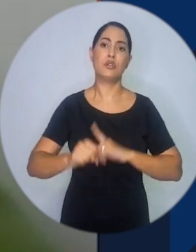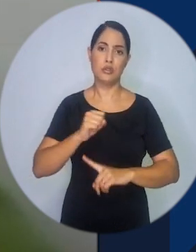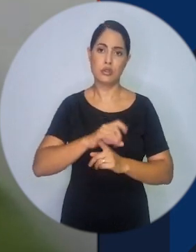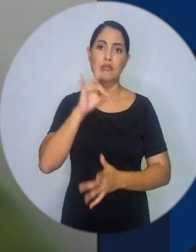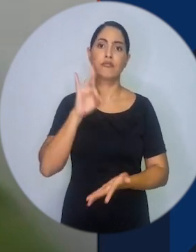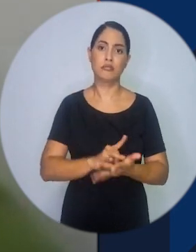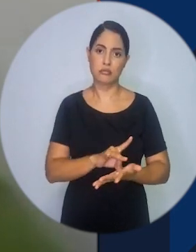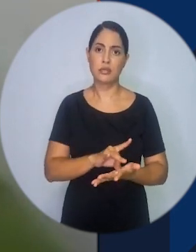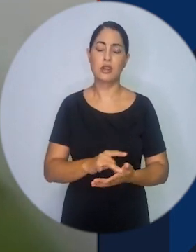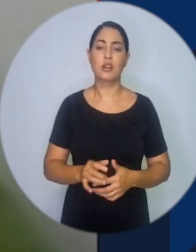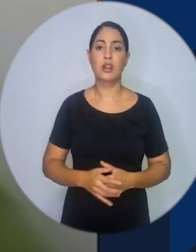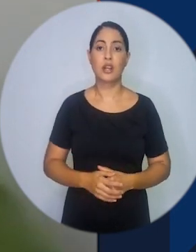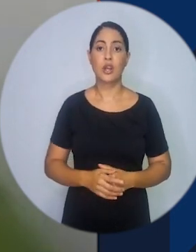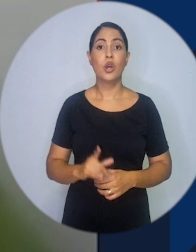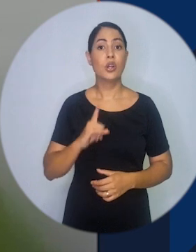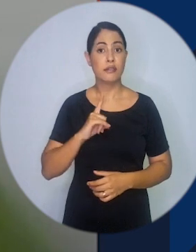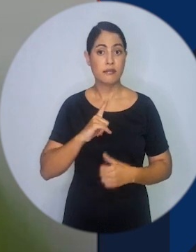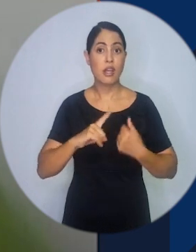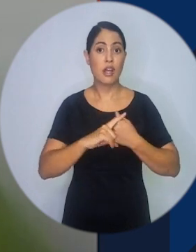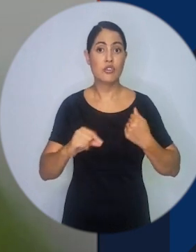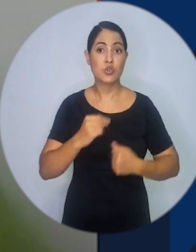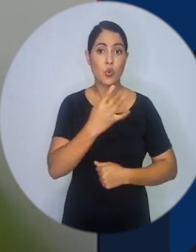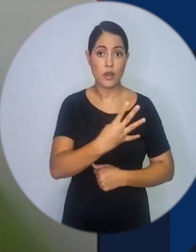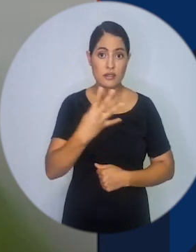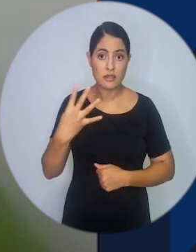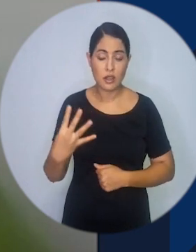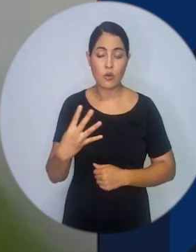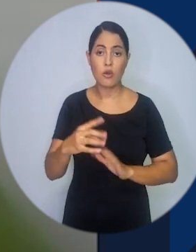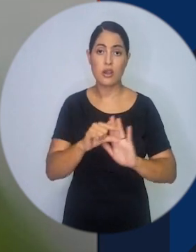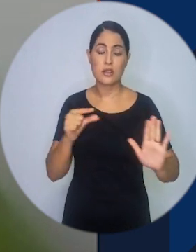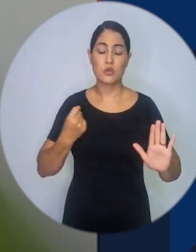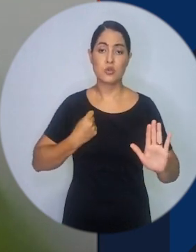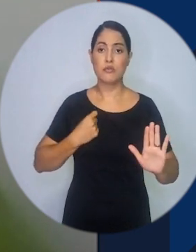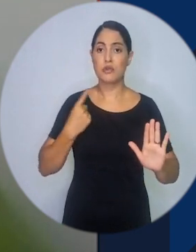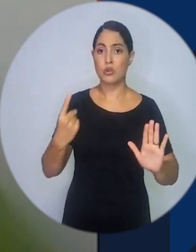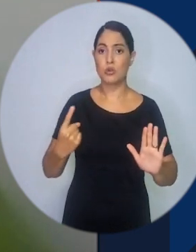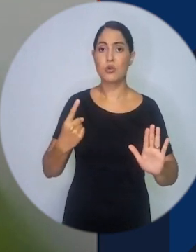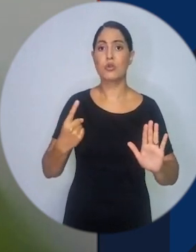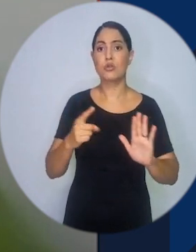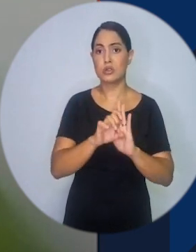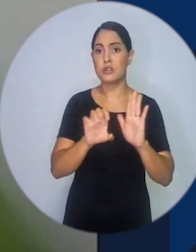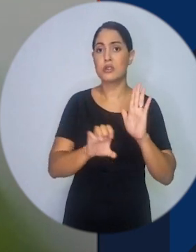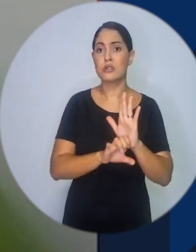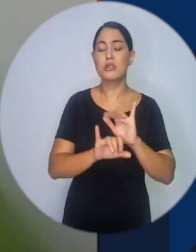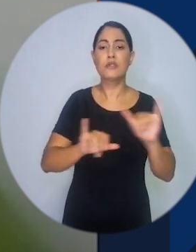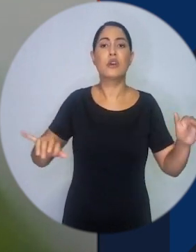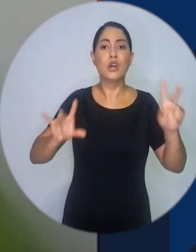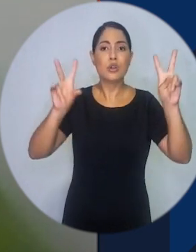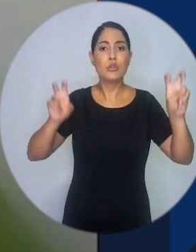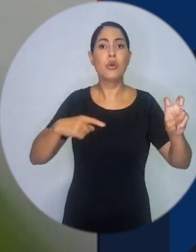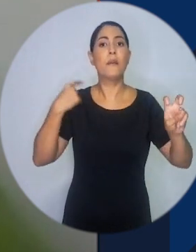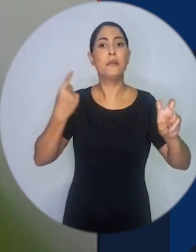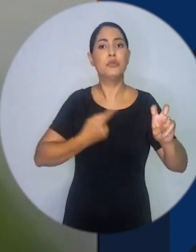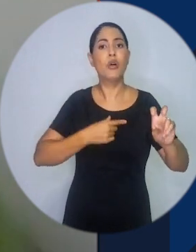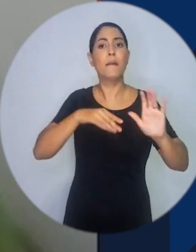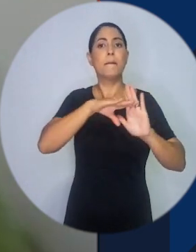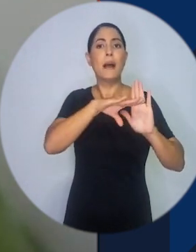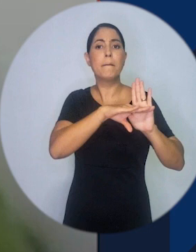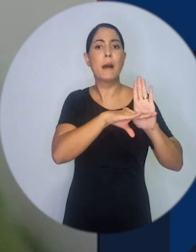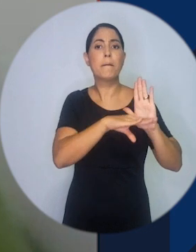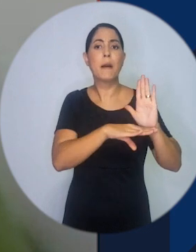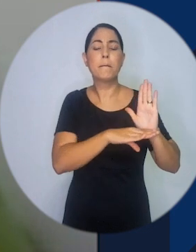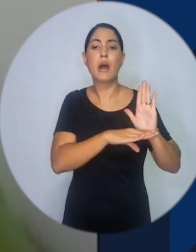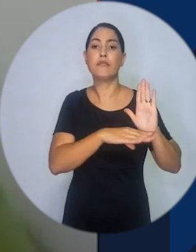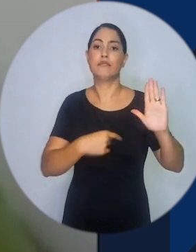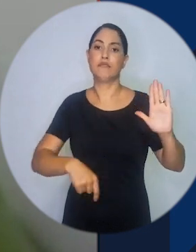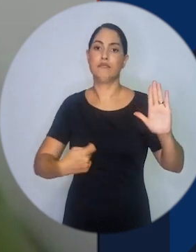importante na sociedade. A gente tem, por exemplo, o artigo 44, inciso 1 do nosso estatuto, que delimita lá quais são as nossas finalidades. E essas